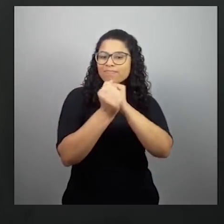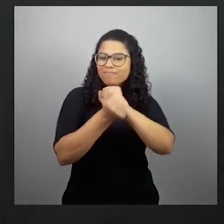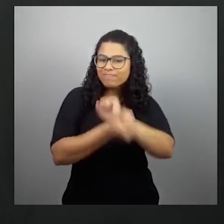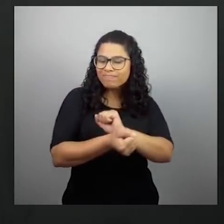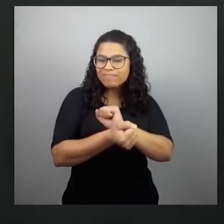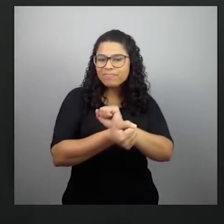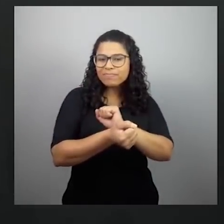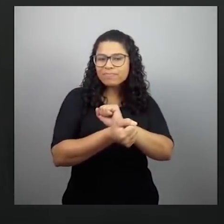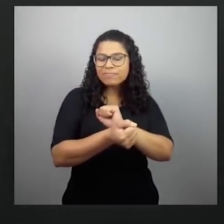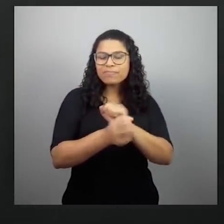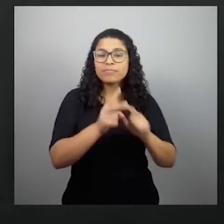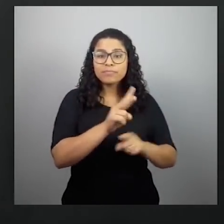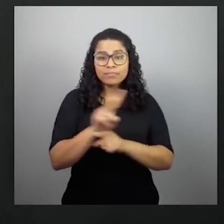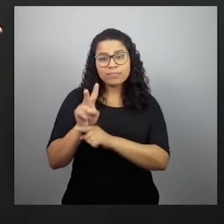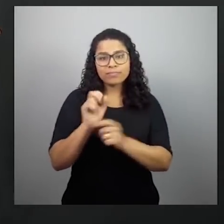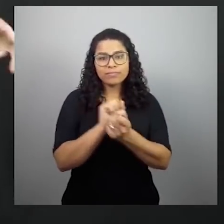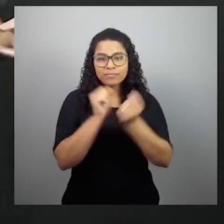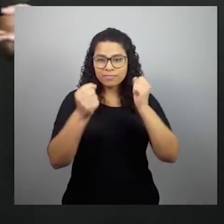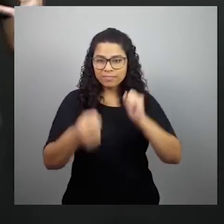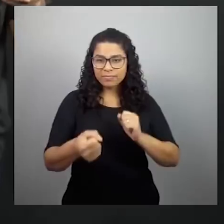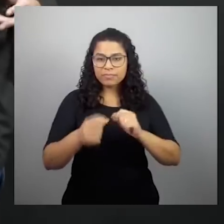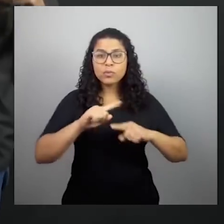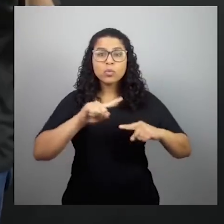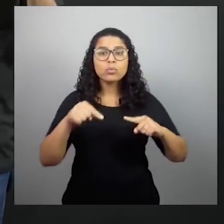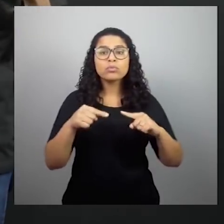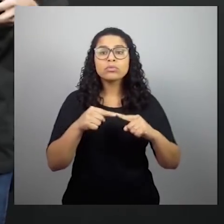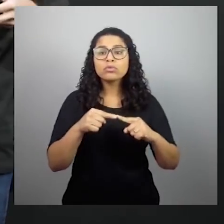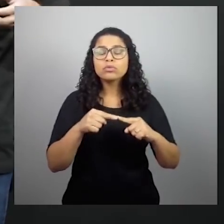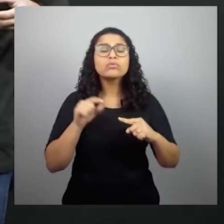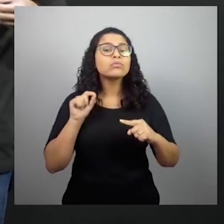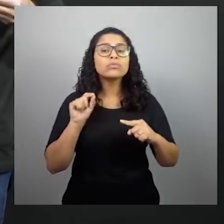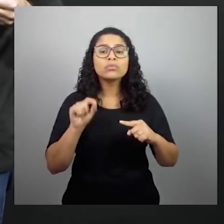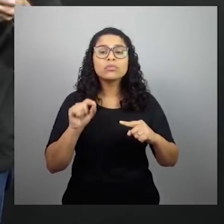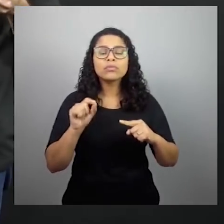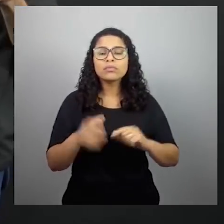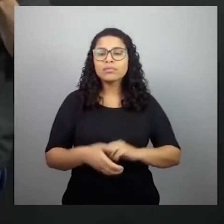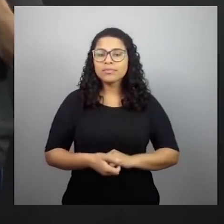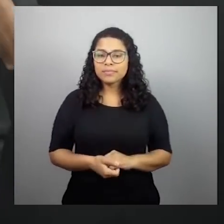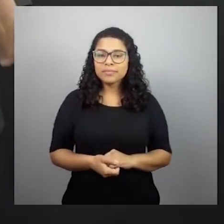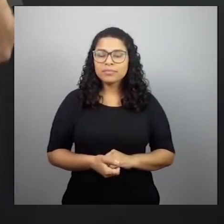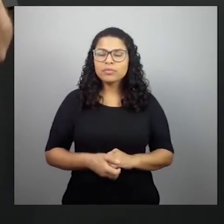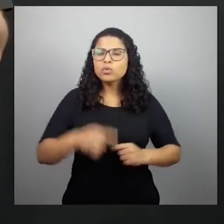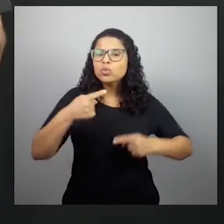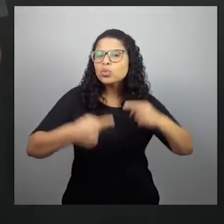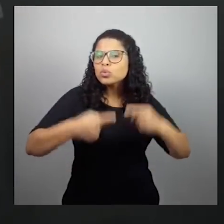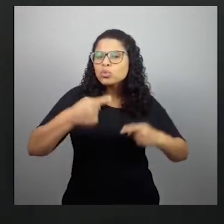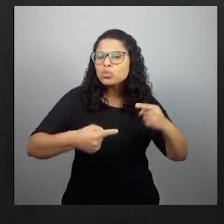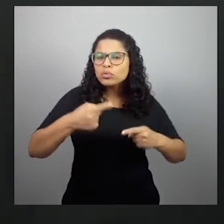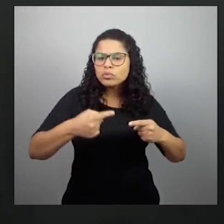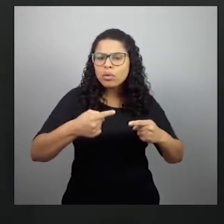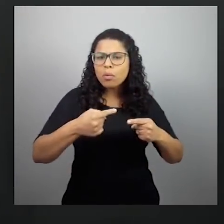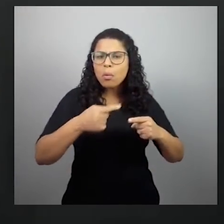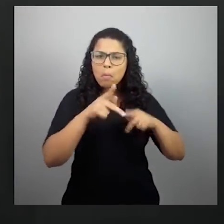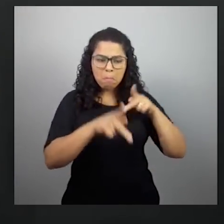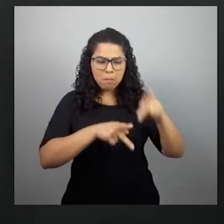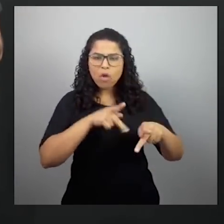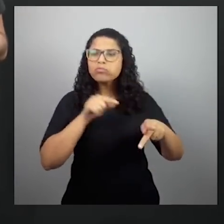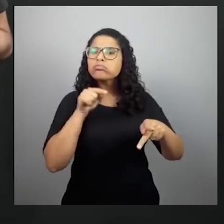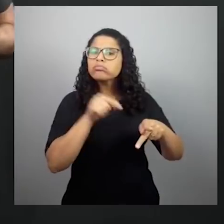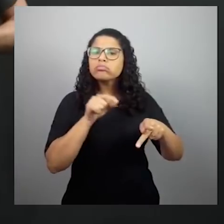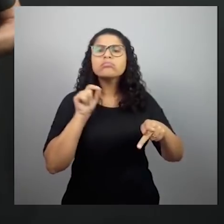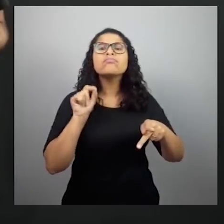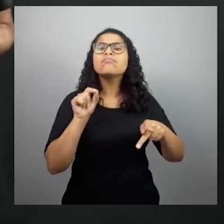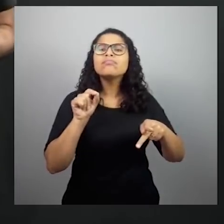da escravidão. Meu objetivo é trazer a discussão de o que é o povo brasileiro, quem são essas